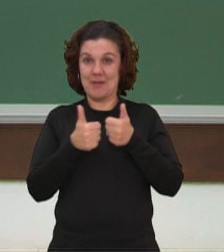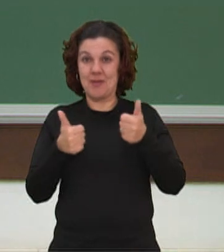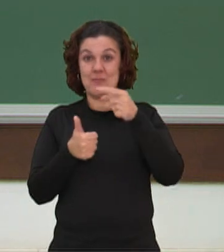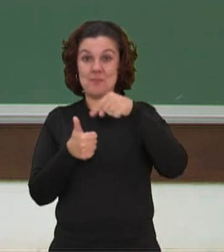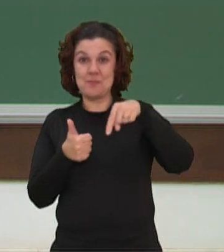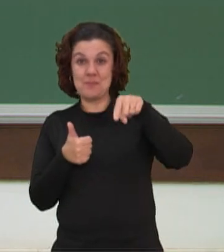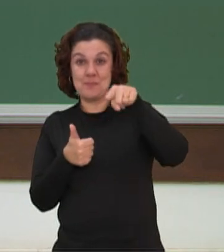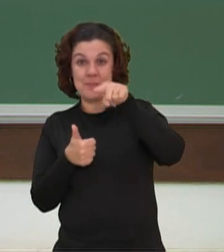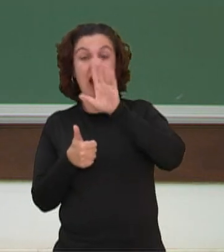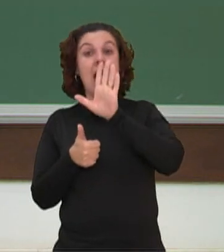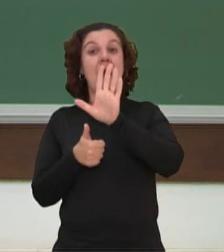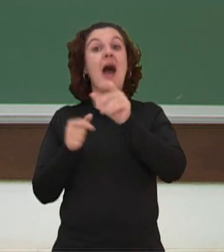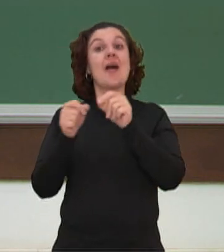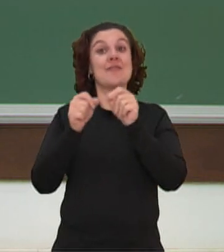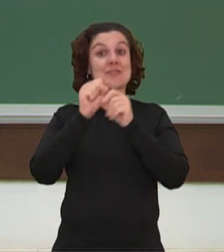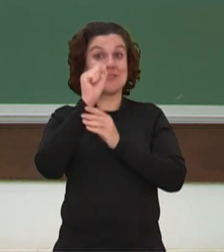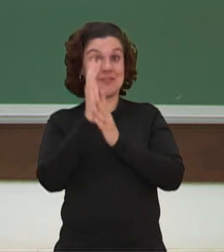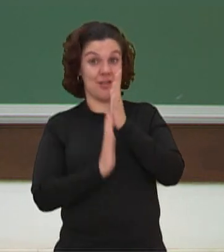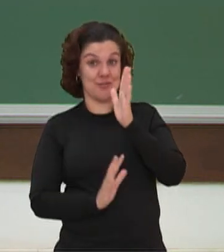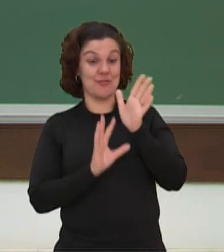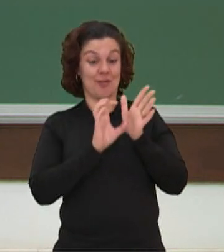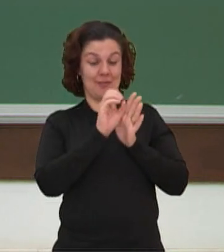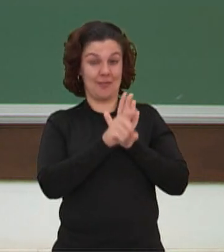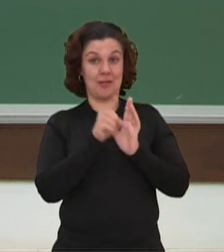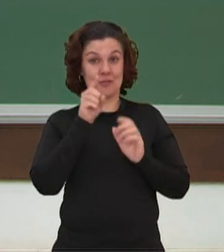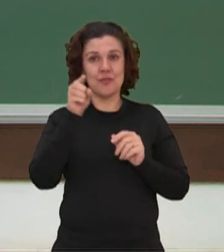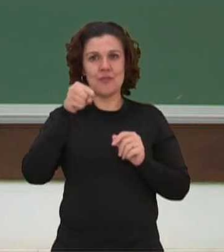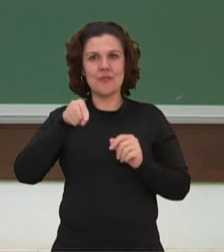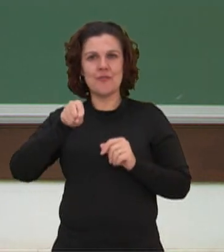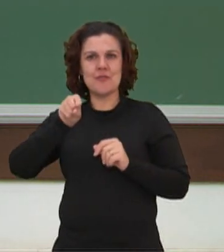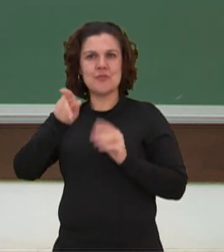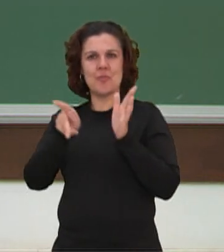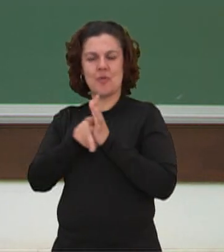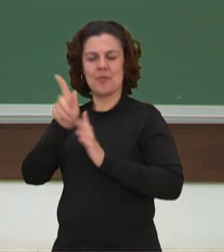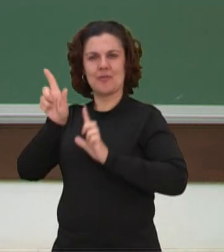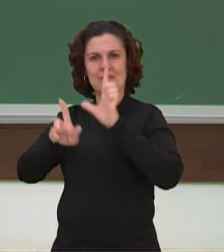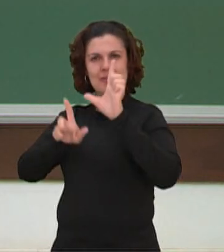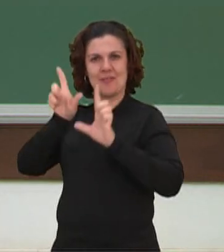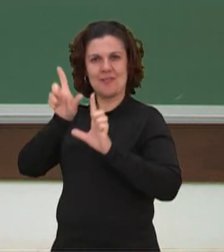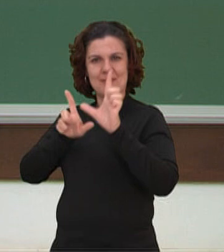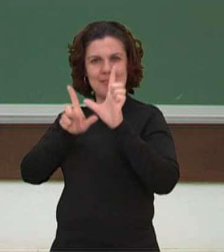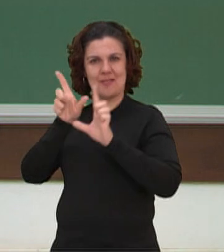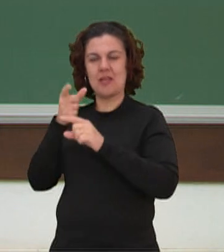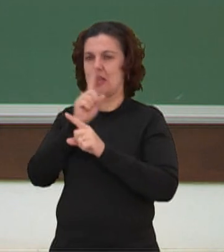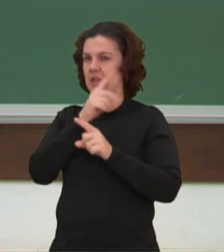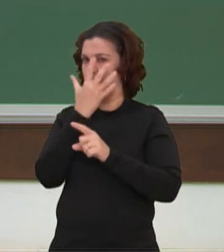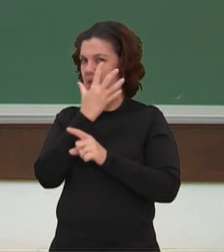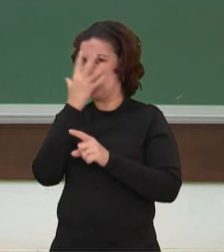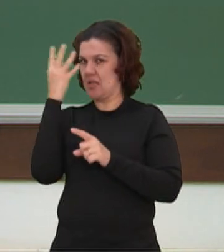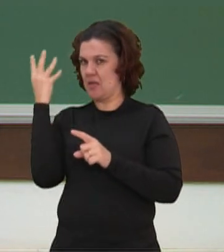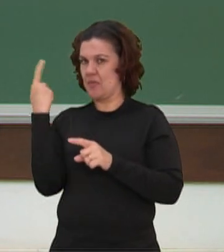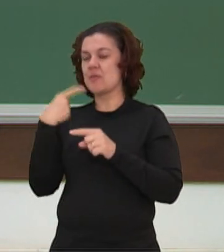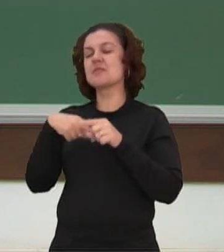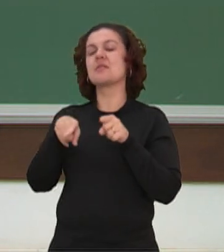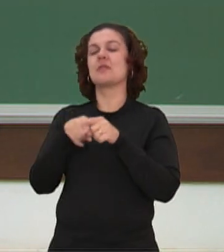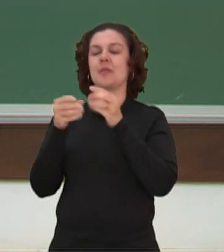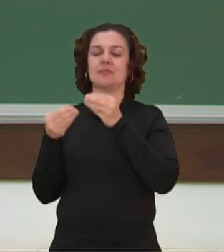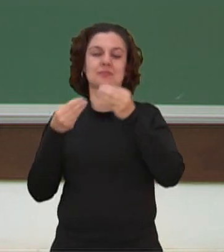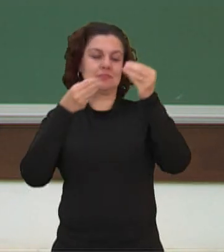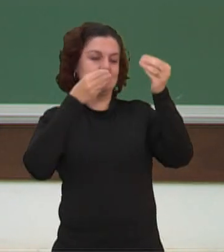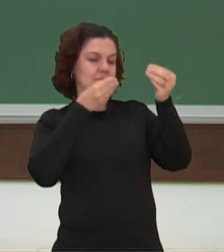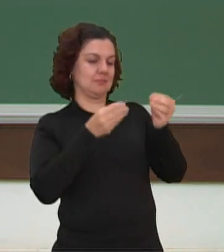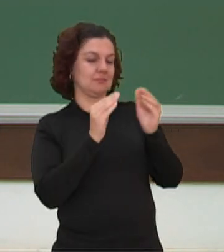Você, e ainda fazer os exercícios no Classroom. E você que assiste pela televisão, não esquece de apresentar os exercícios